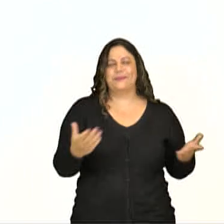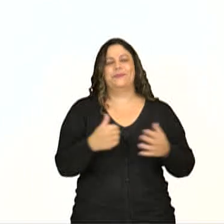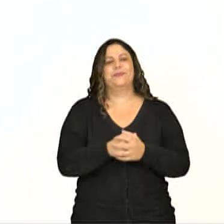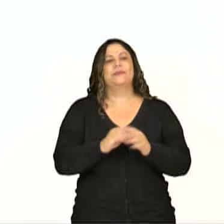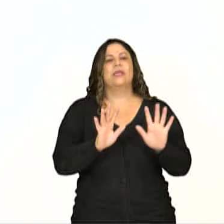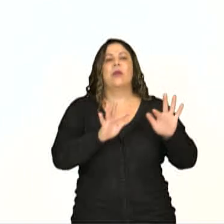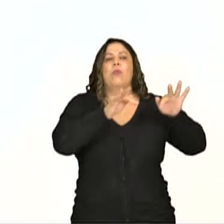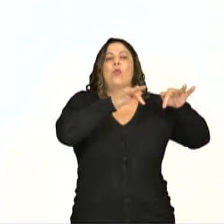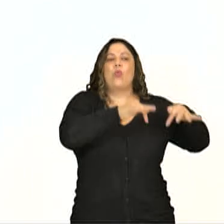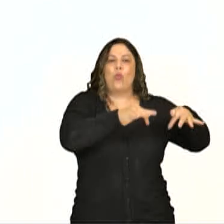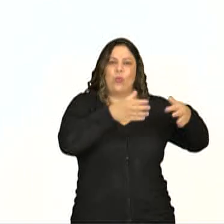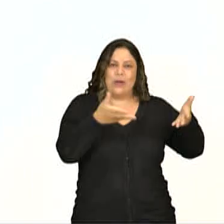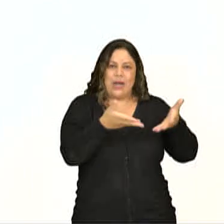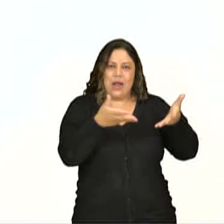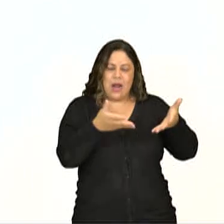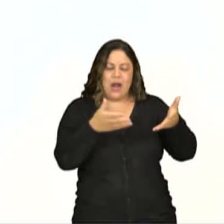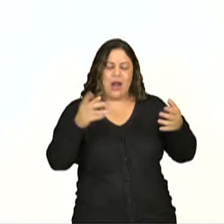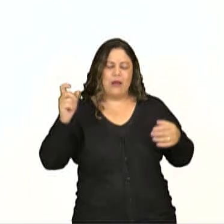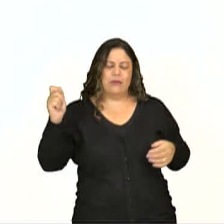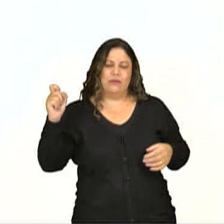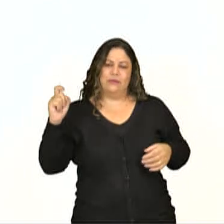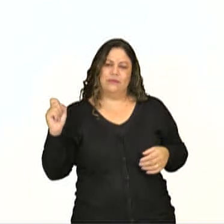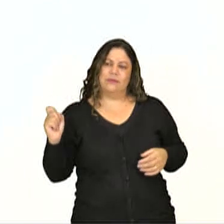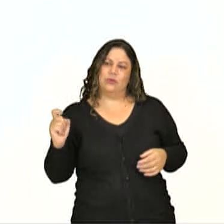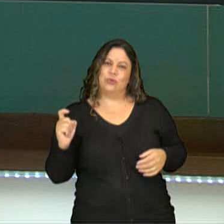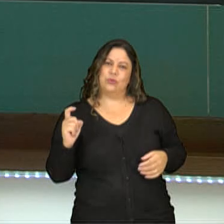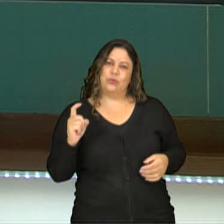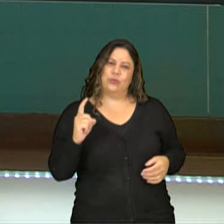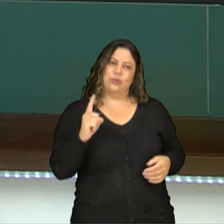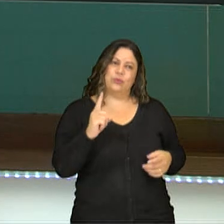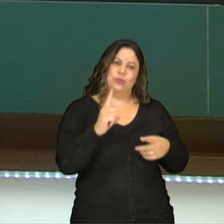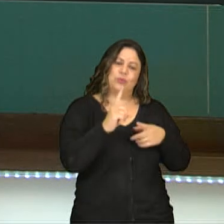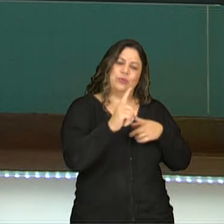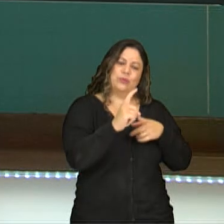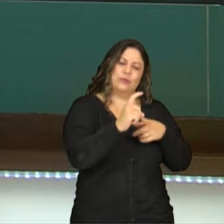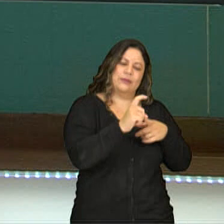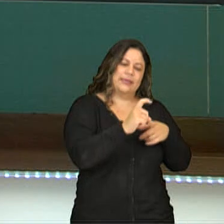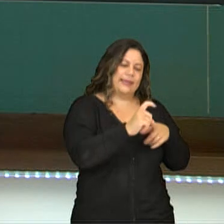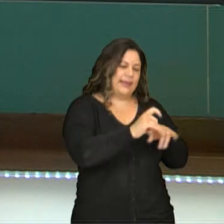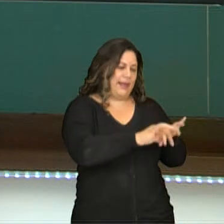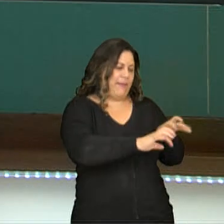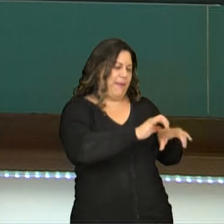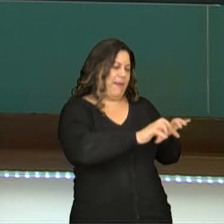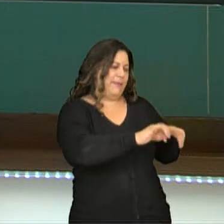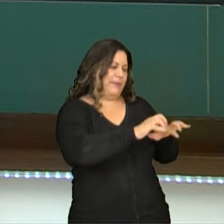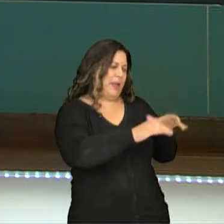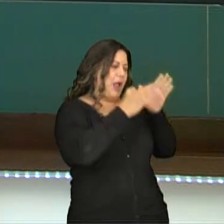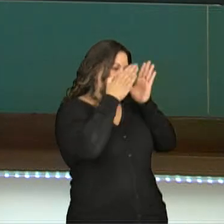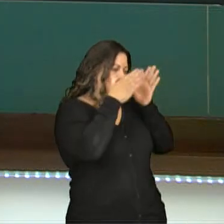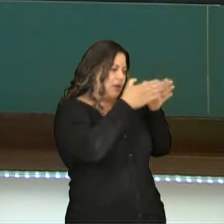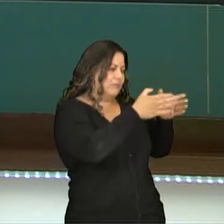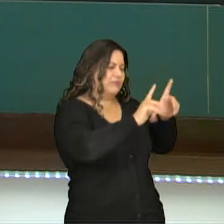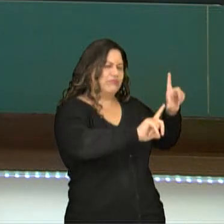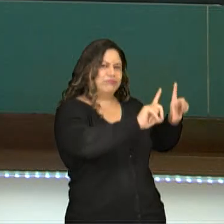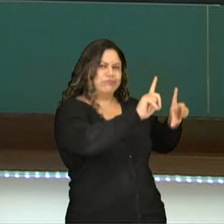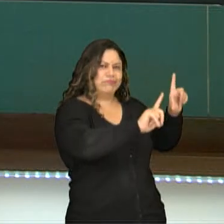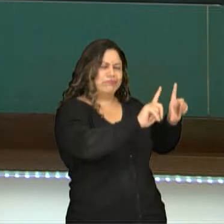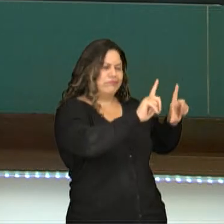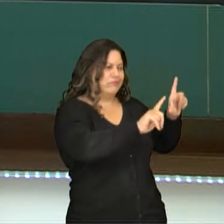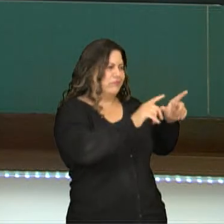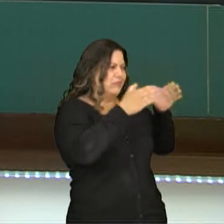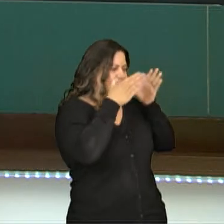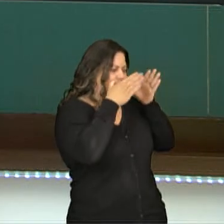como que o humano hoje em dia a gente se encontra, né, muito na frente de tela, não só de computador, mas também de celular, smartphone,